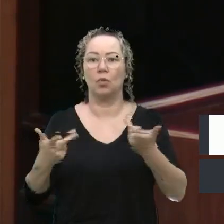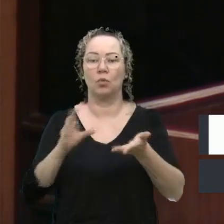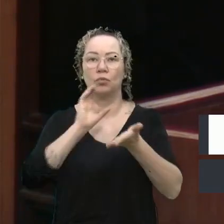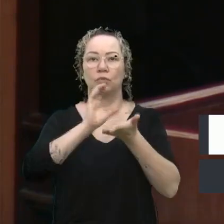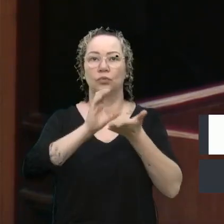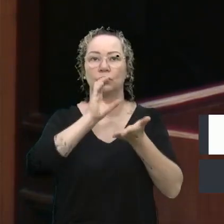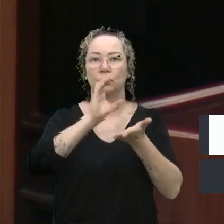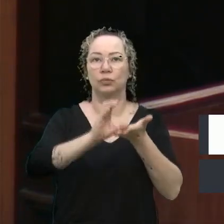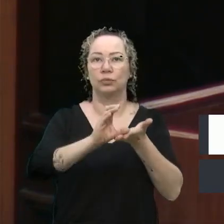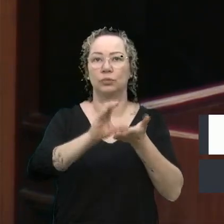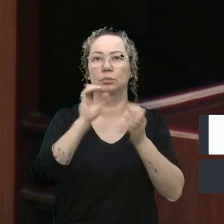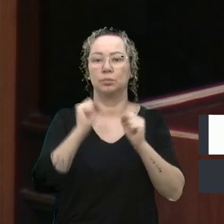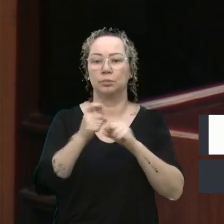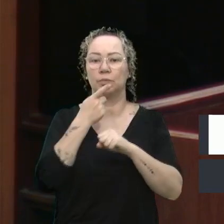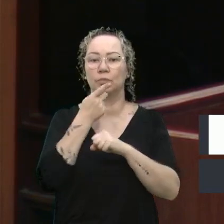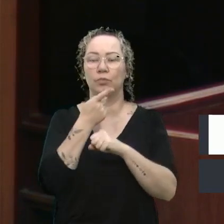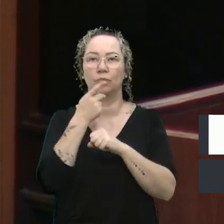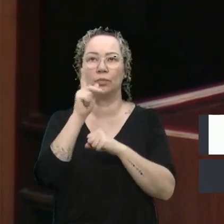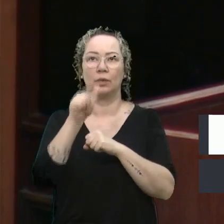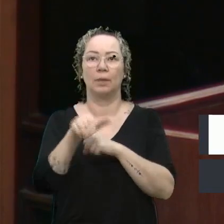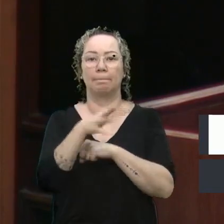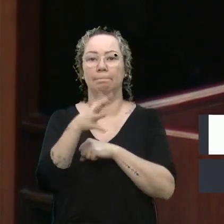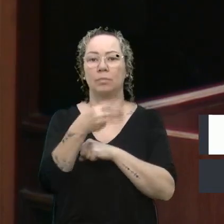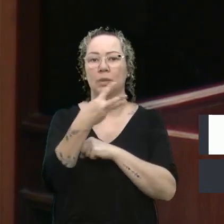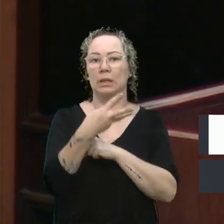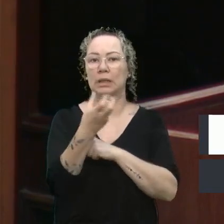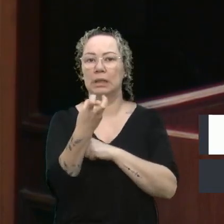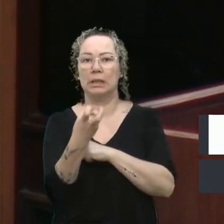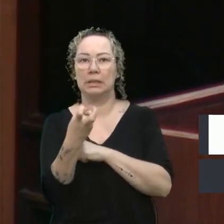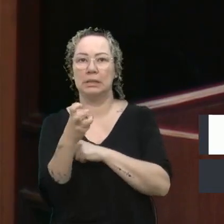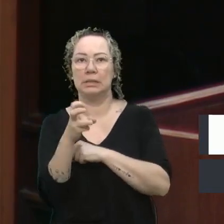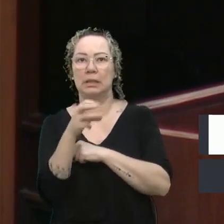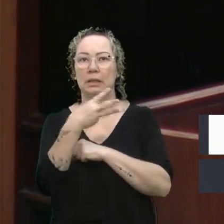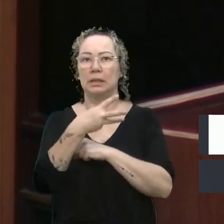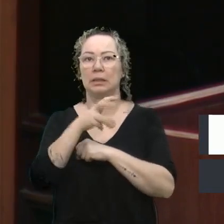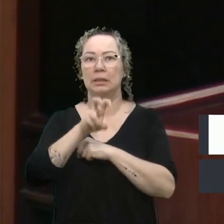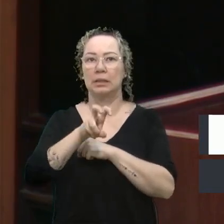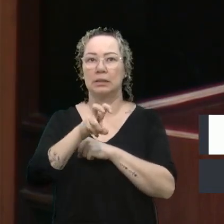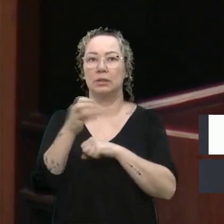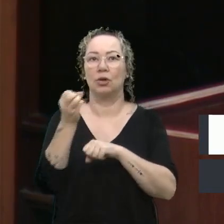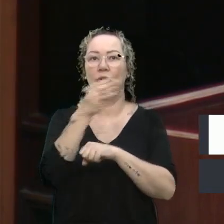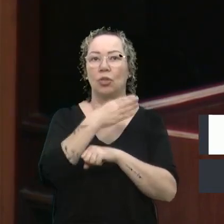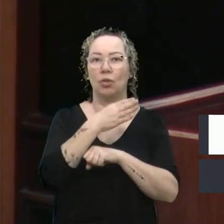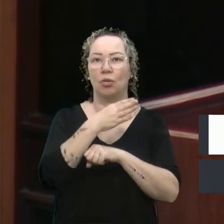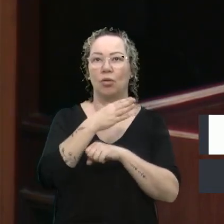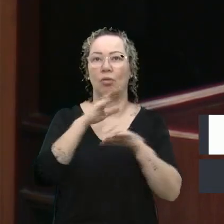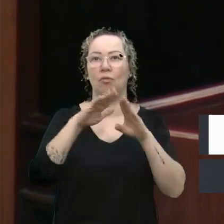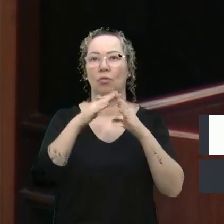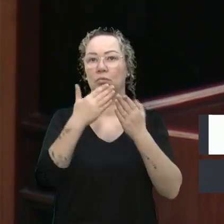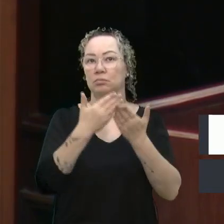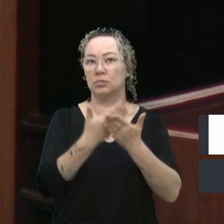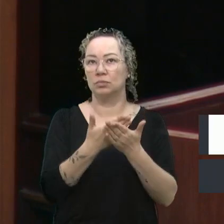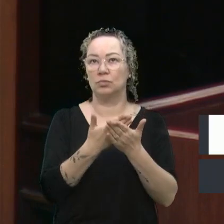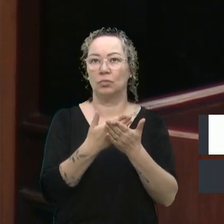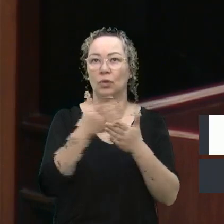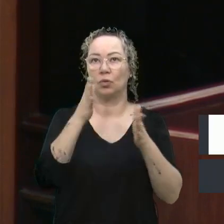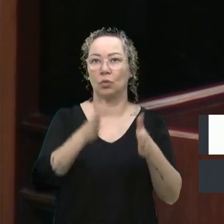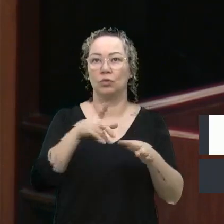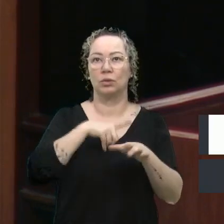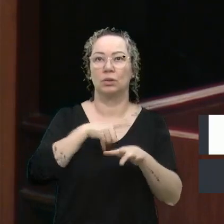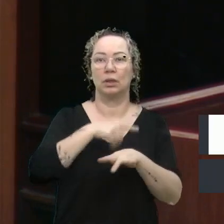podemos falar, que são em torno de 35 novas unidades. Hoje a gente tem em torno de